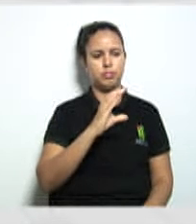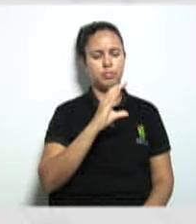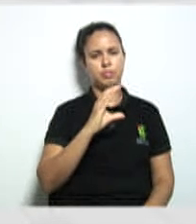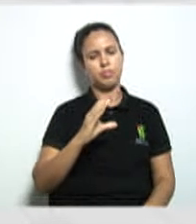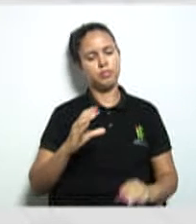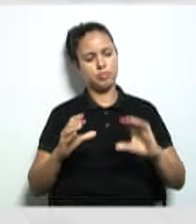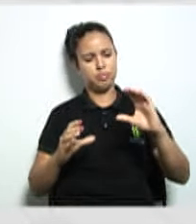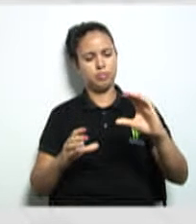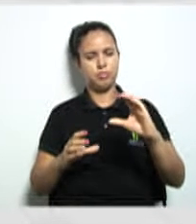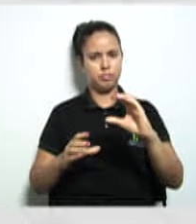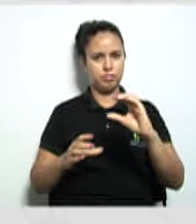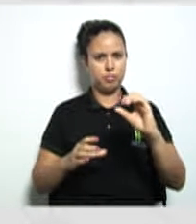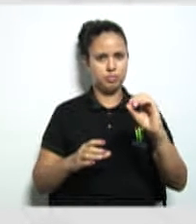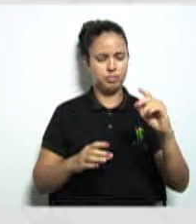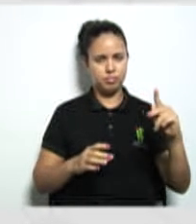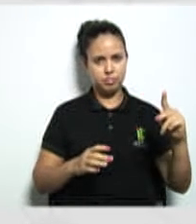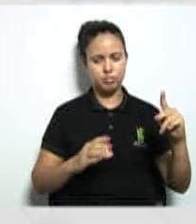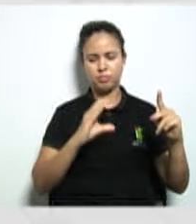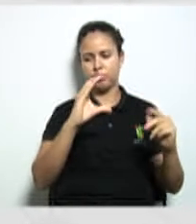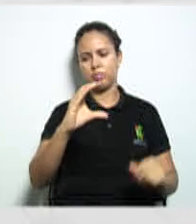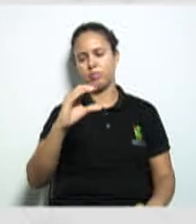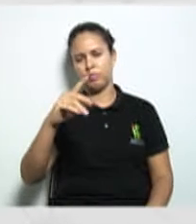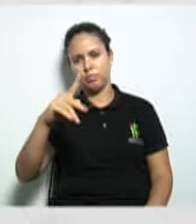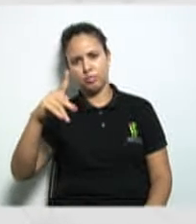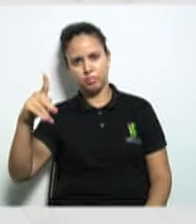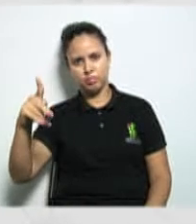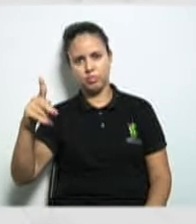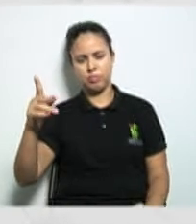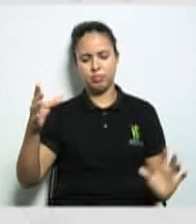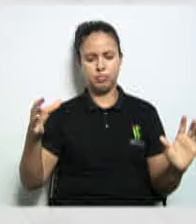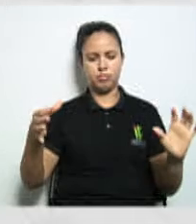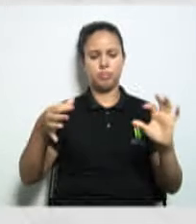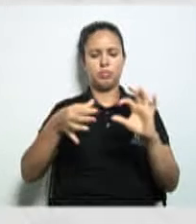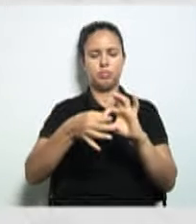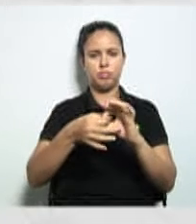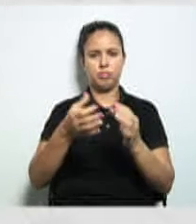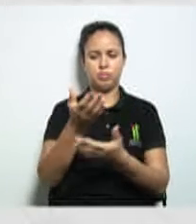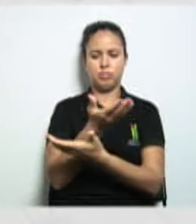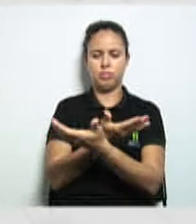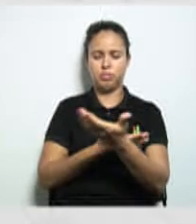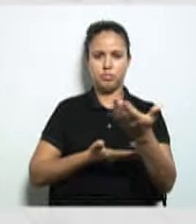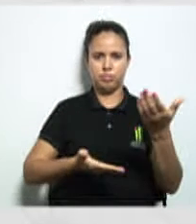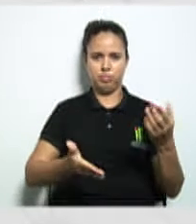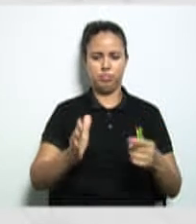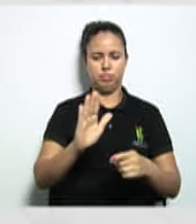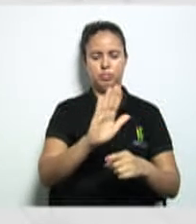cooperativas. As cooperativas se